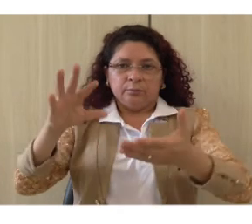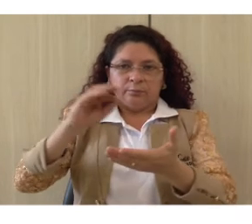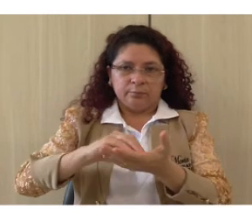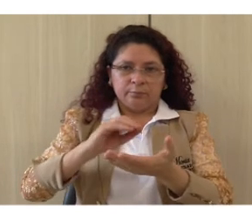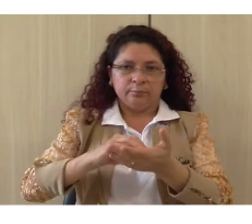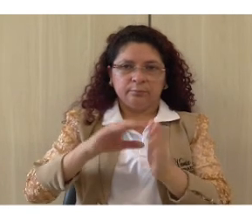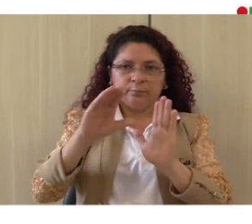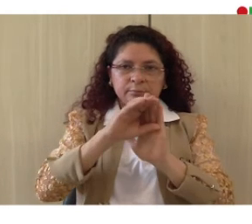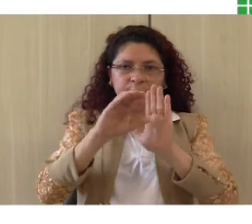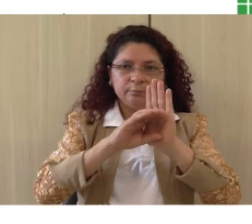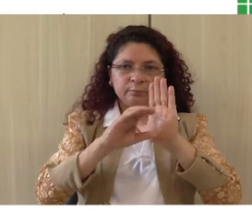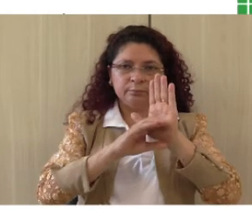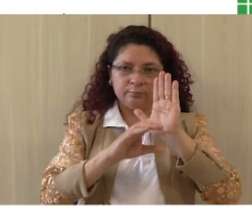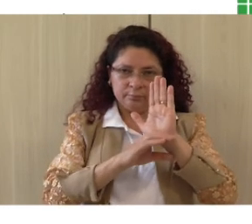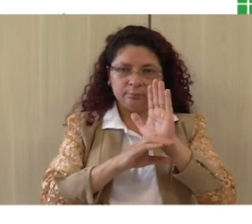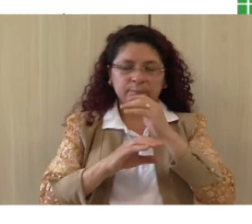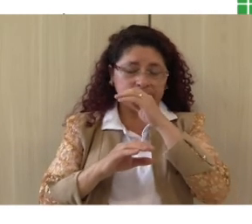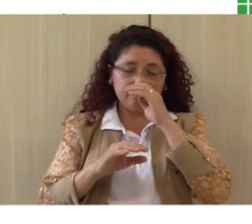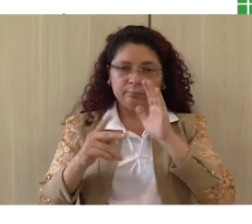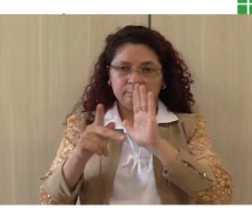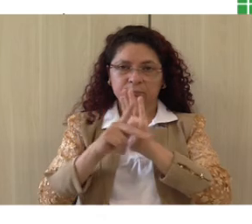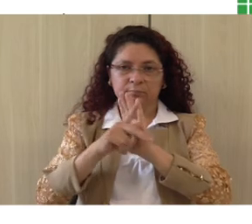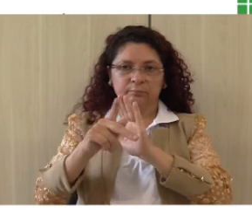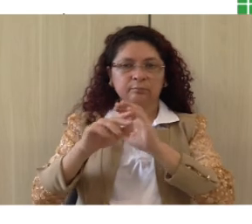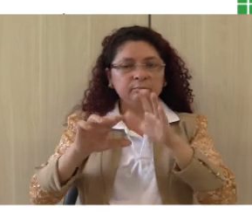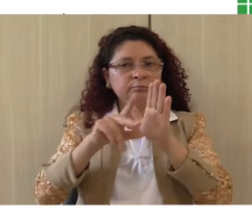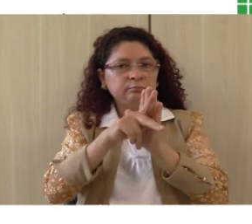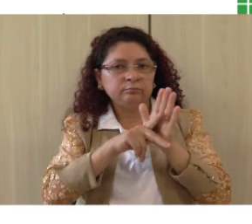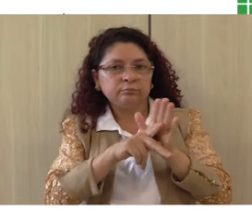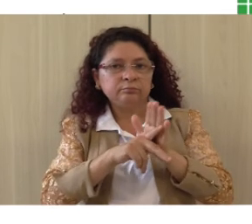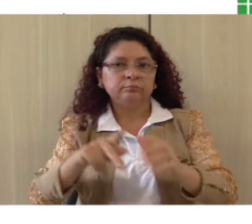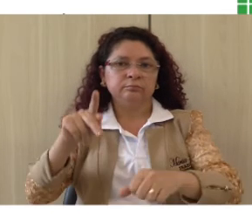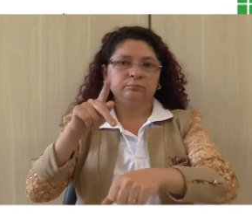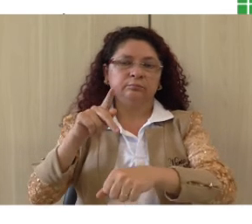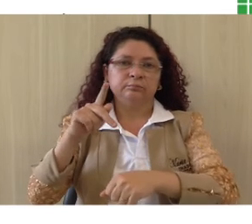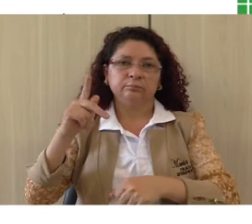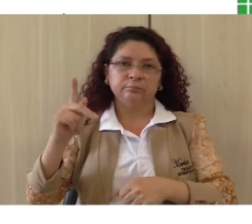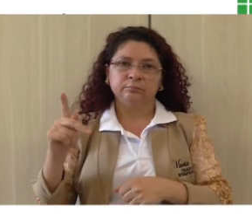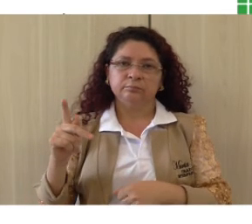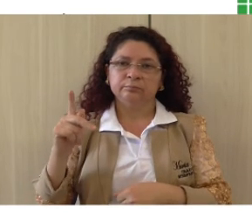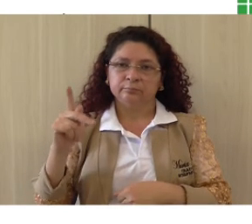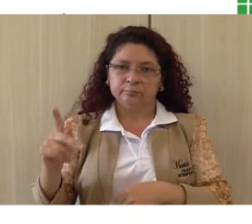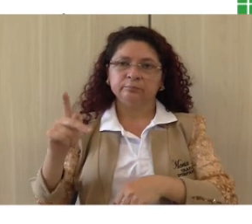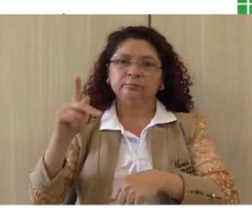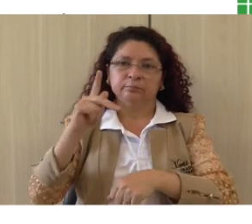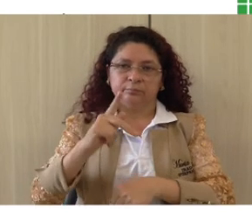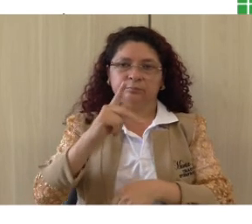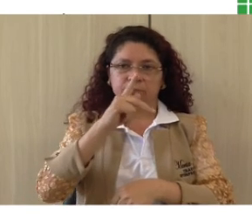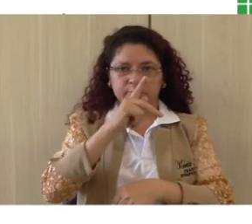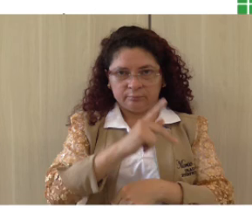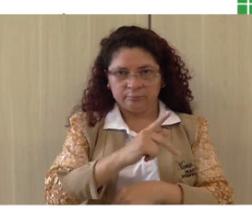integralização curricular, de acordo com o estabelecido no projeto político, no projeto pedagógico do